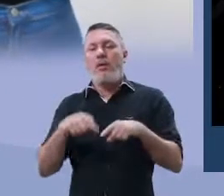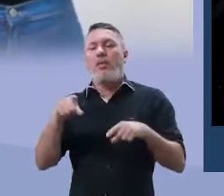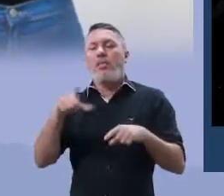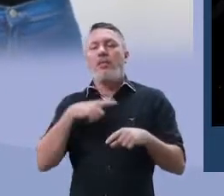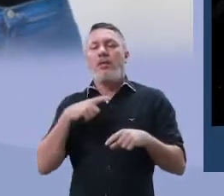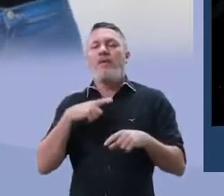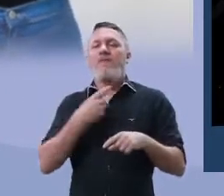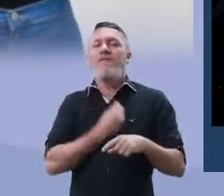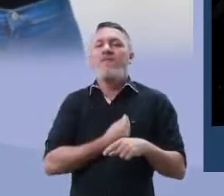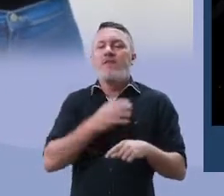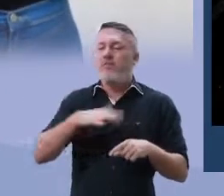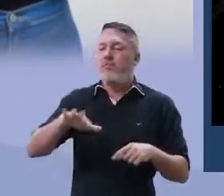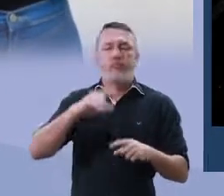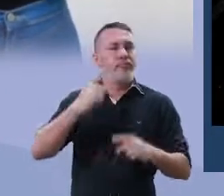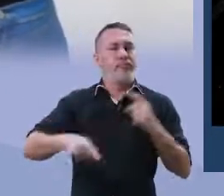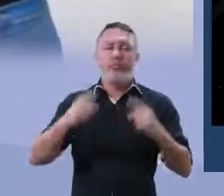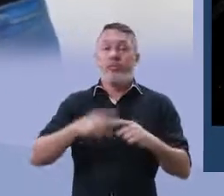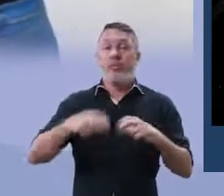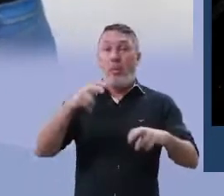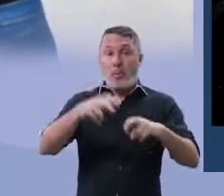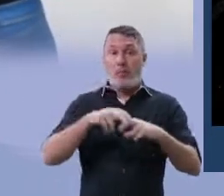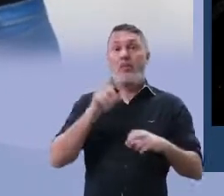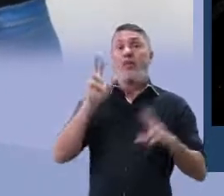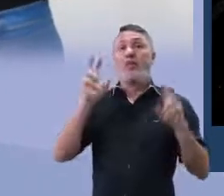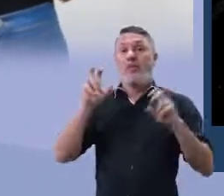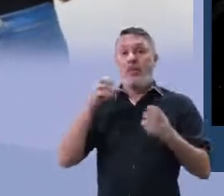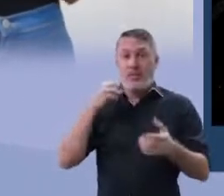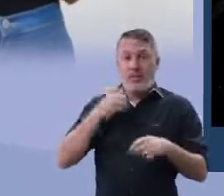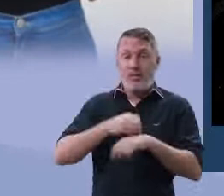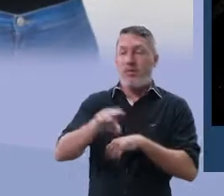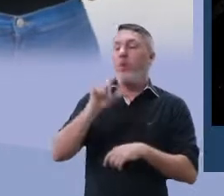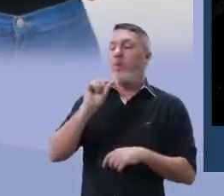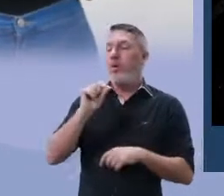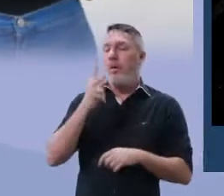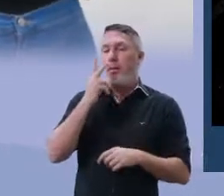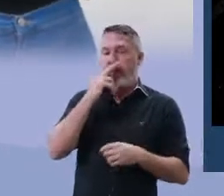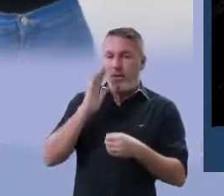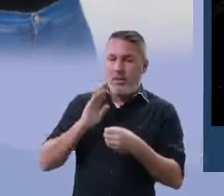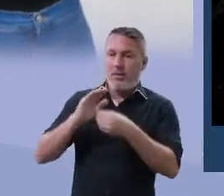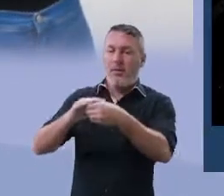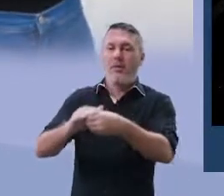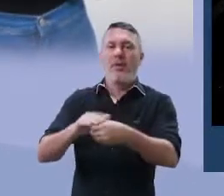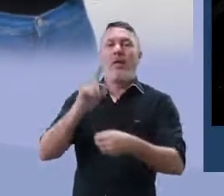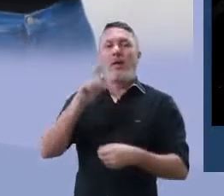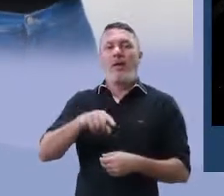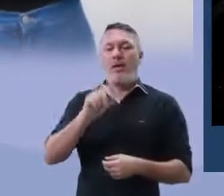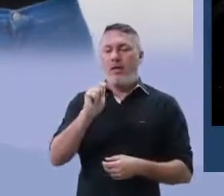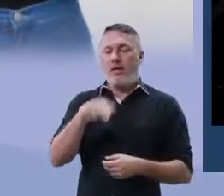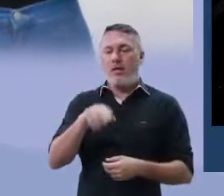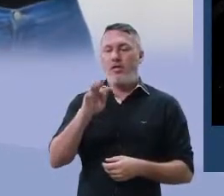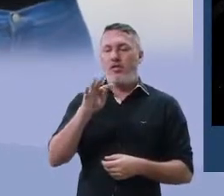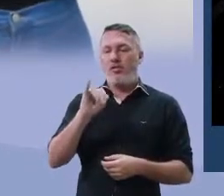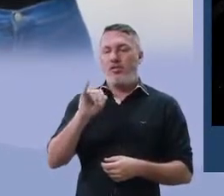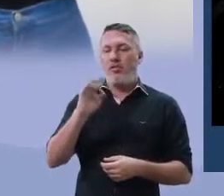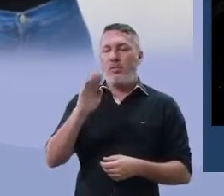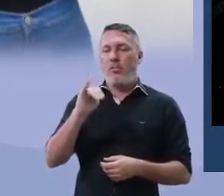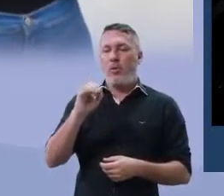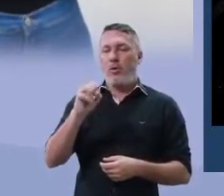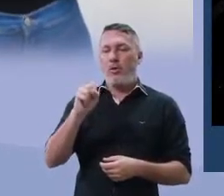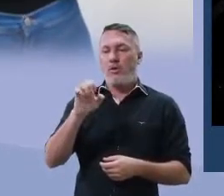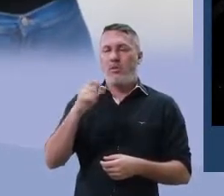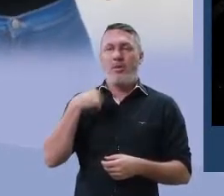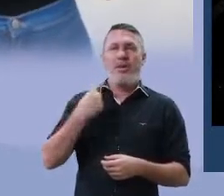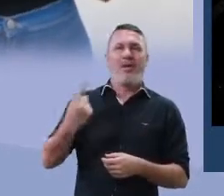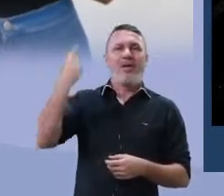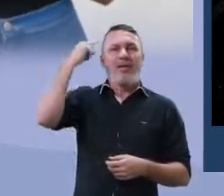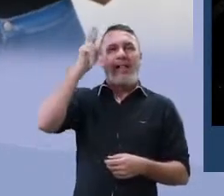impede o desenvolvimento de outros seres vivos. Por isso, a gente até fala que é um caso de amensalismo ou antibiose.